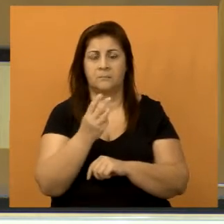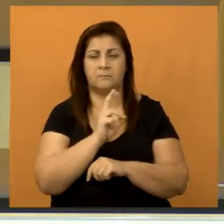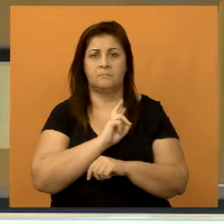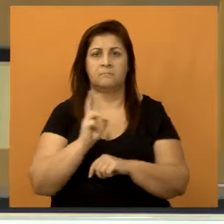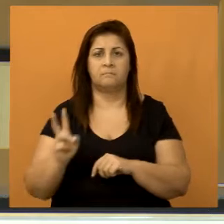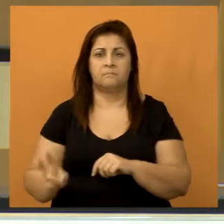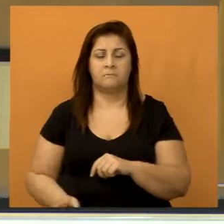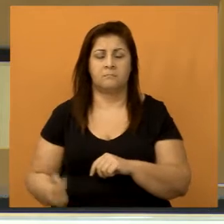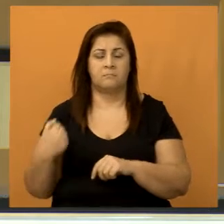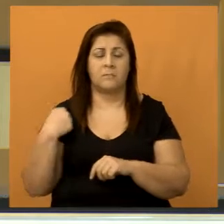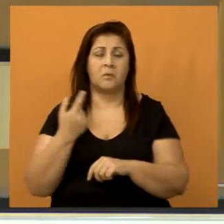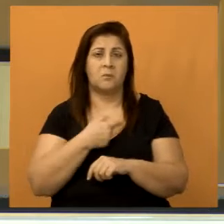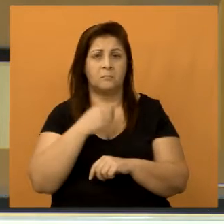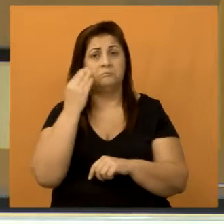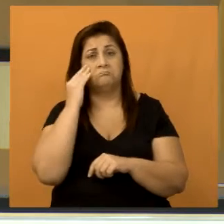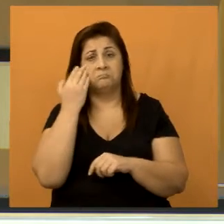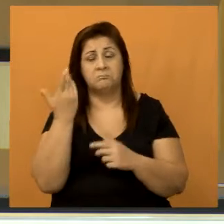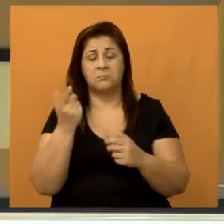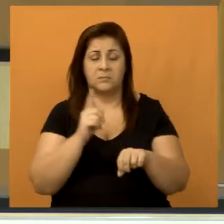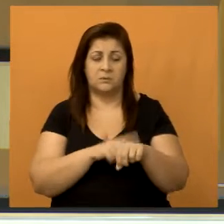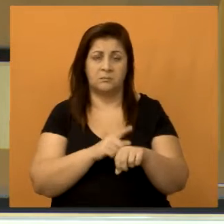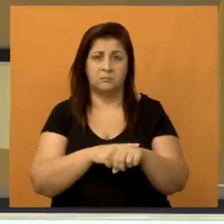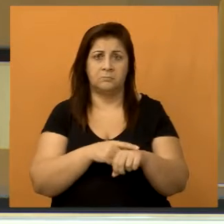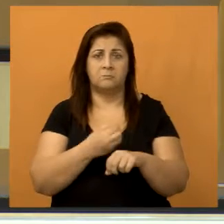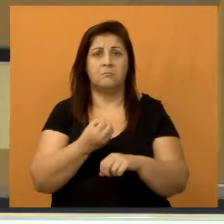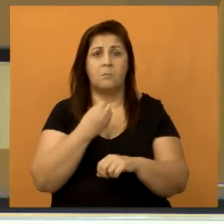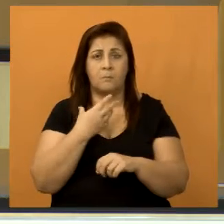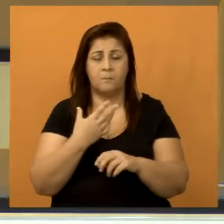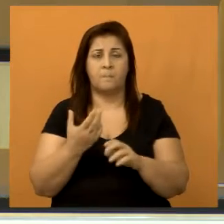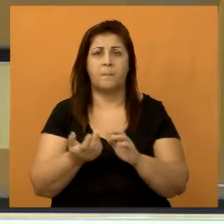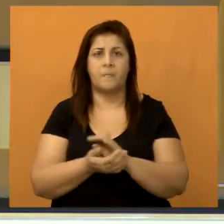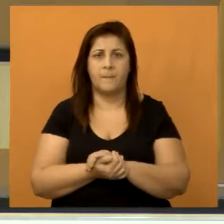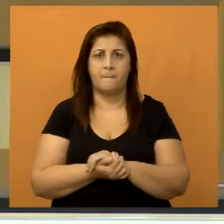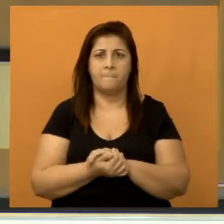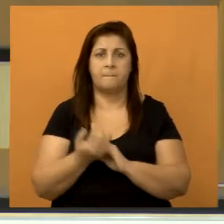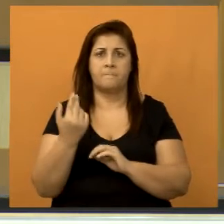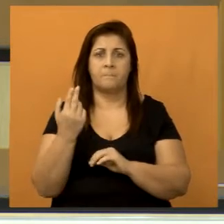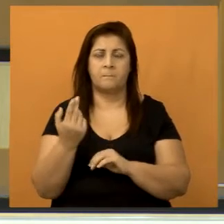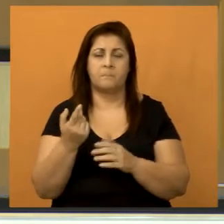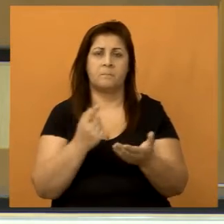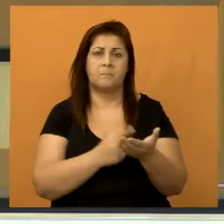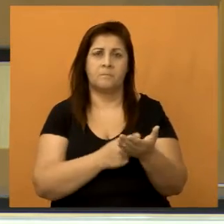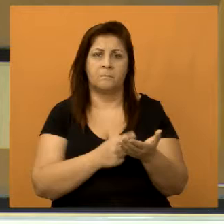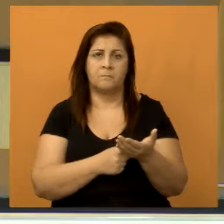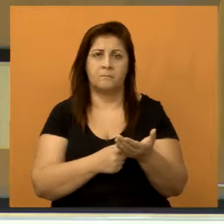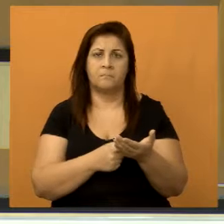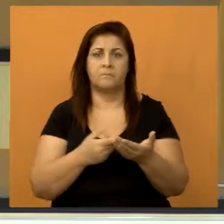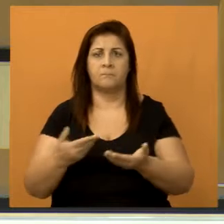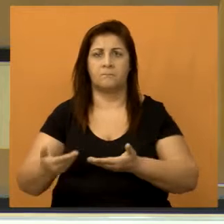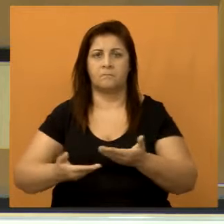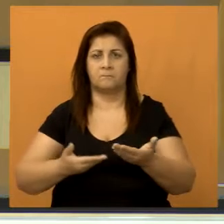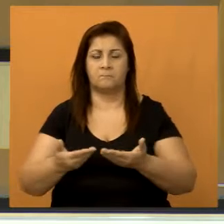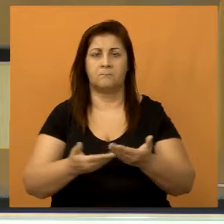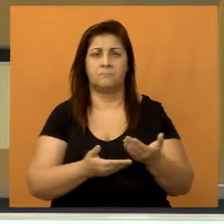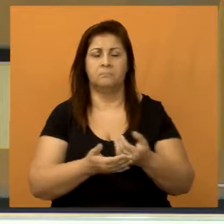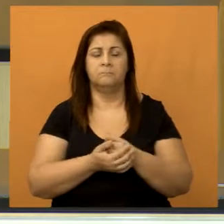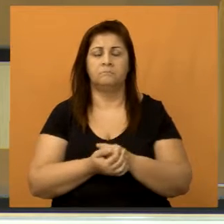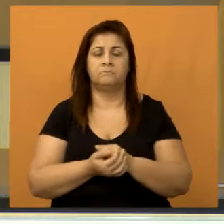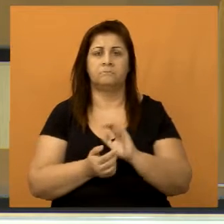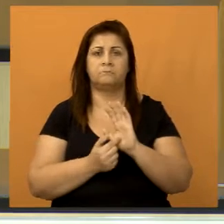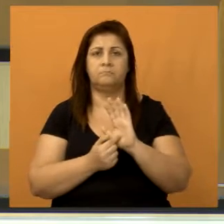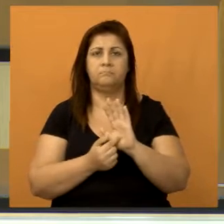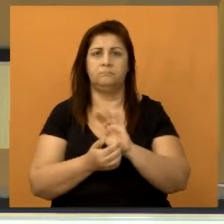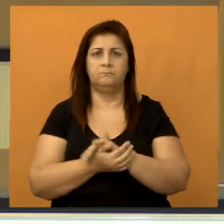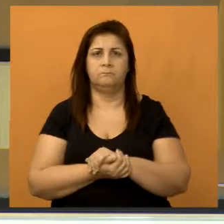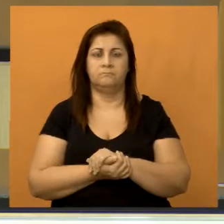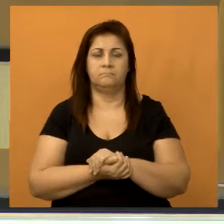achamos que esse seria um tempo razoável, como foi combinado com os assessores, doutor Rodrigo, para essa